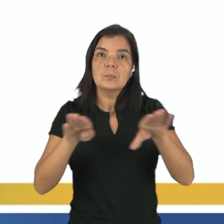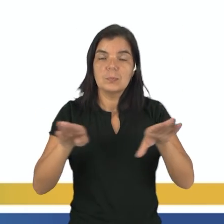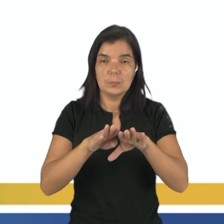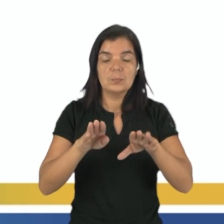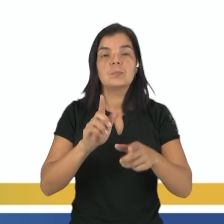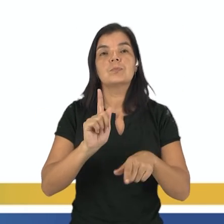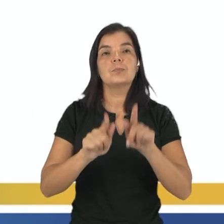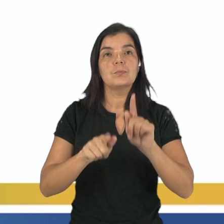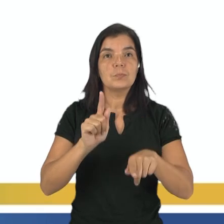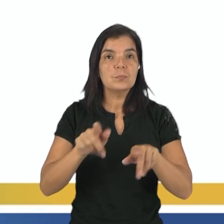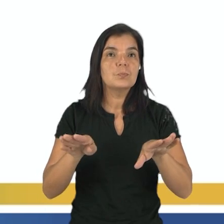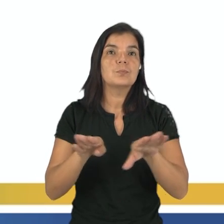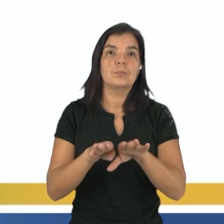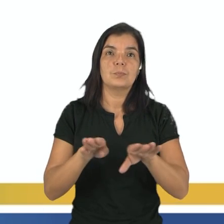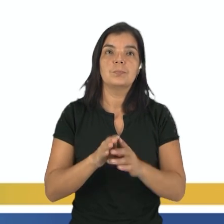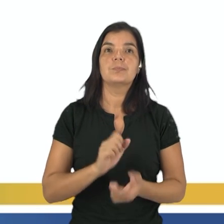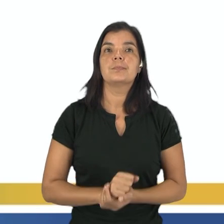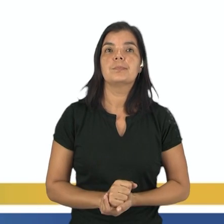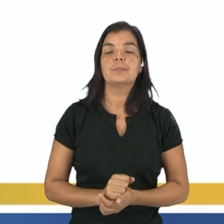sólidos geométricos, né?